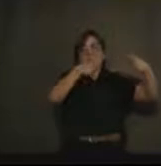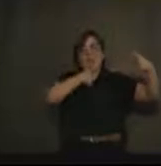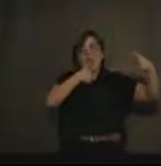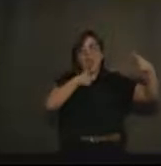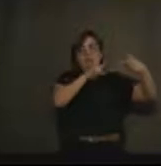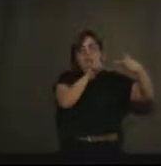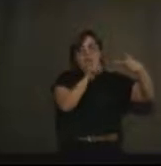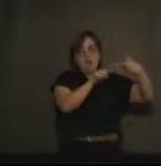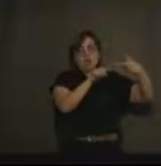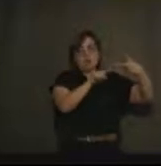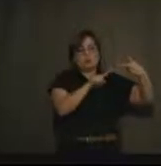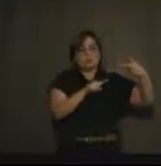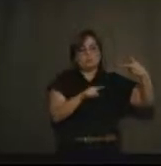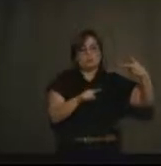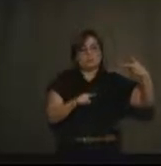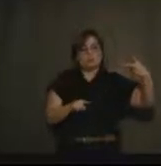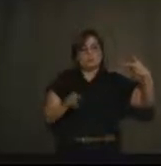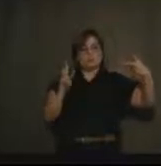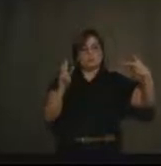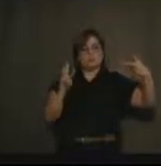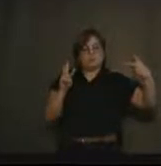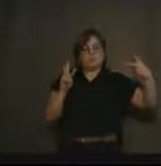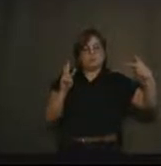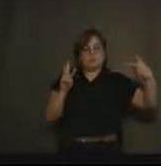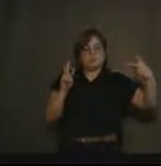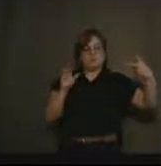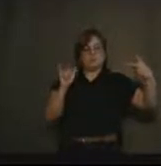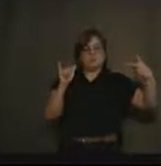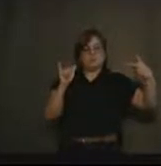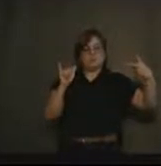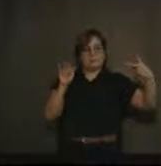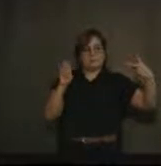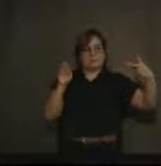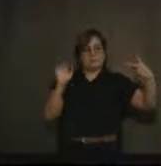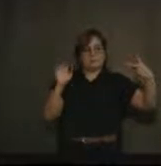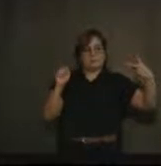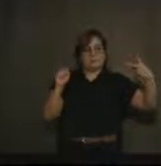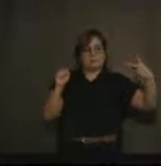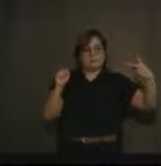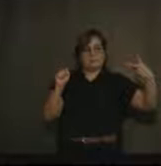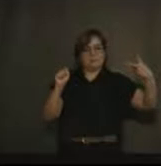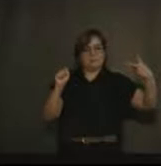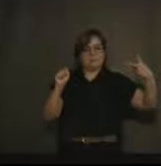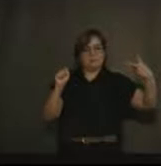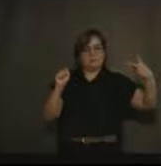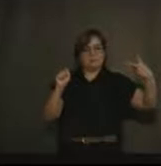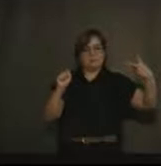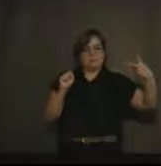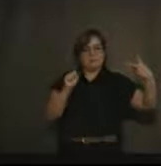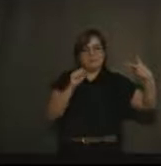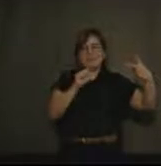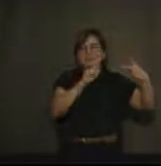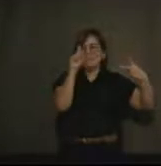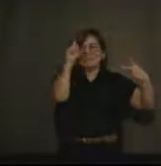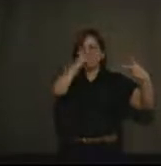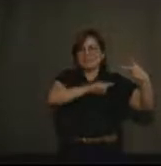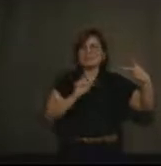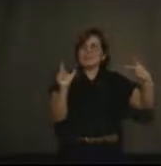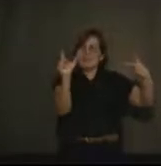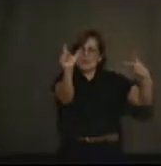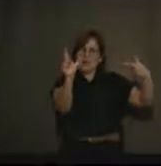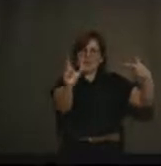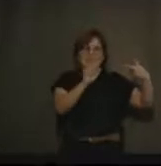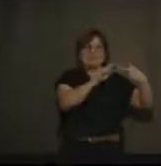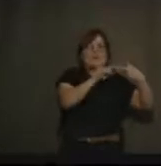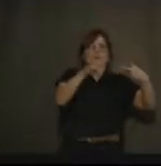Weierstrass, que, como eu mencionei, foi orientador dele, e também o francês Charles Hermite, com quem